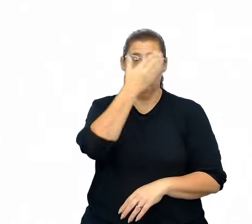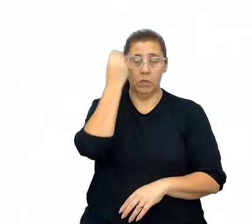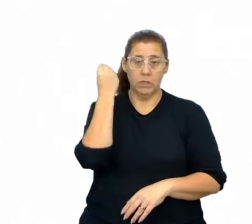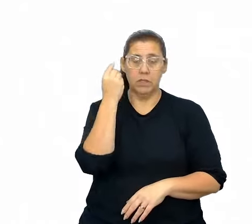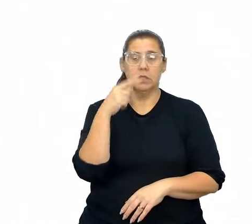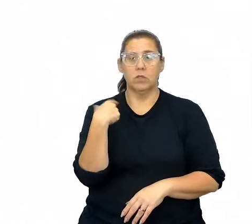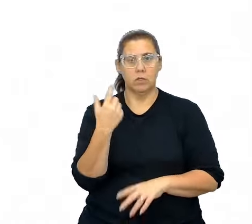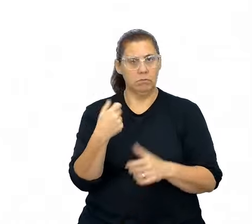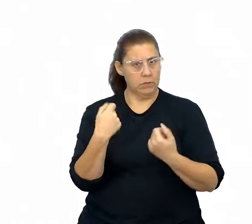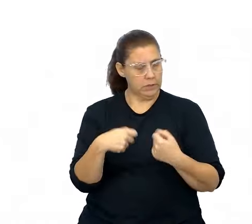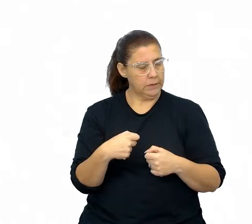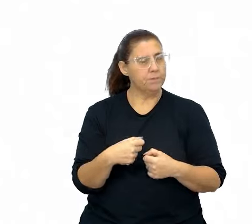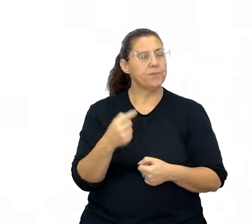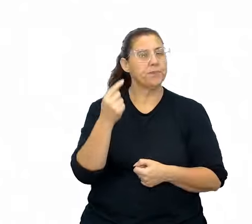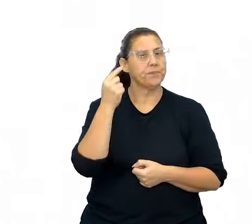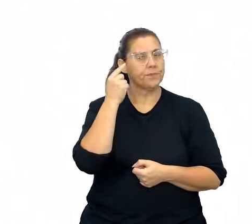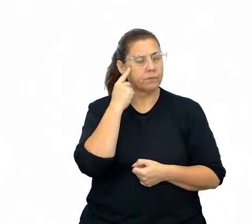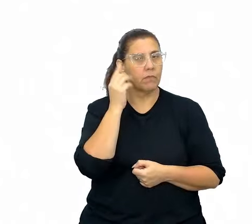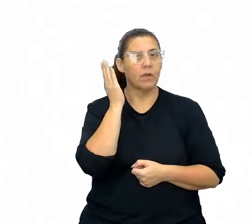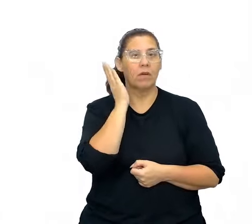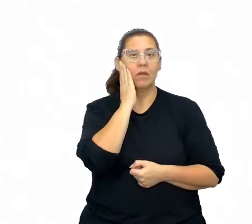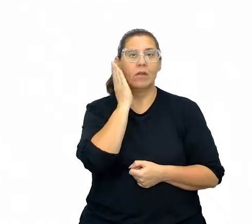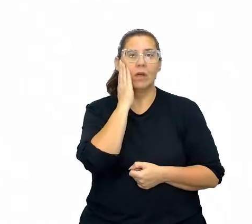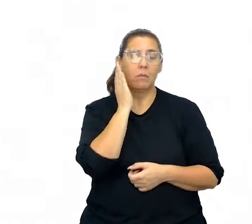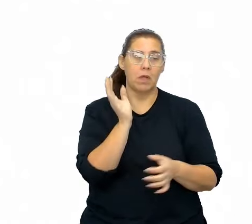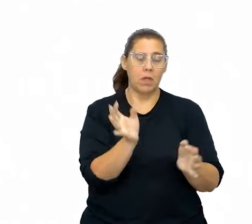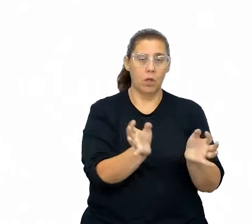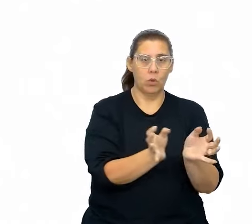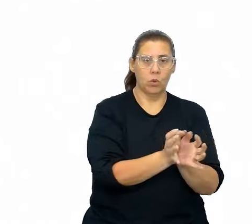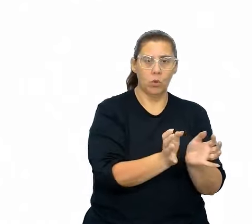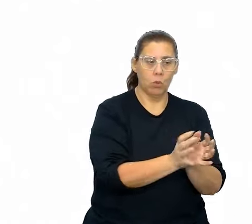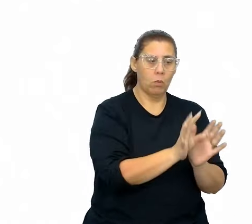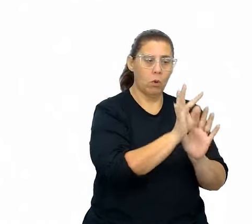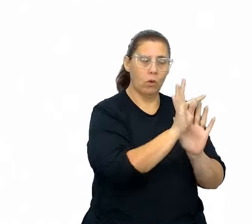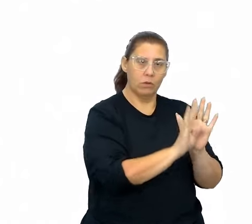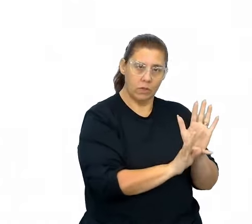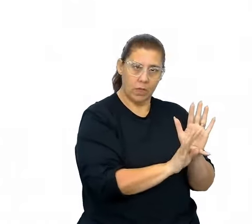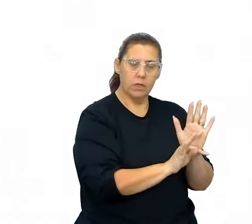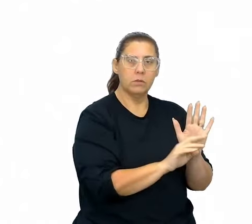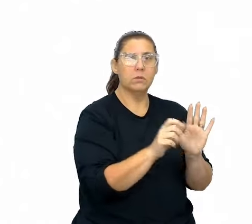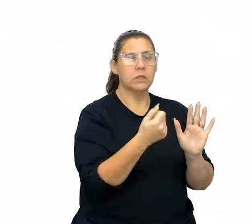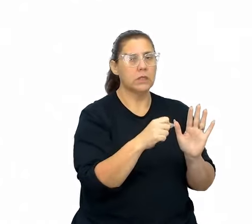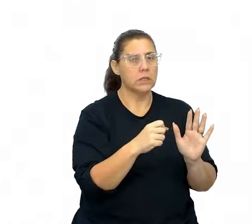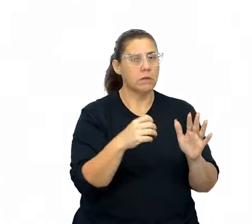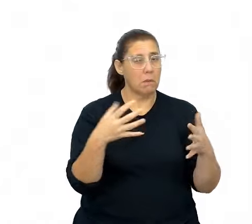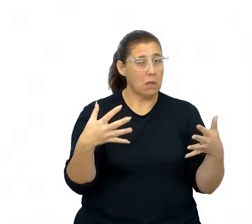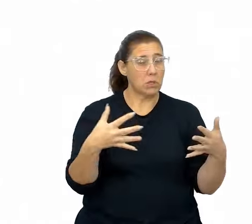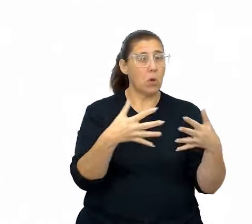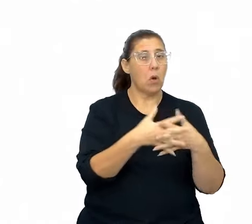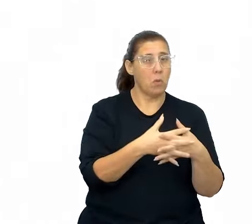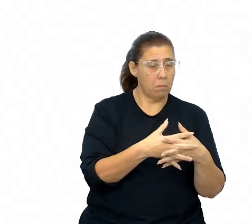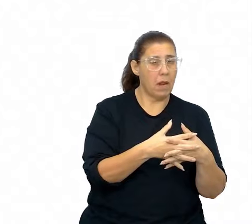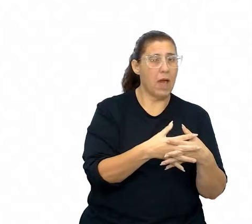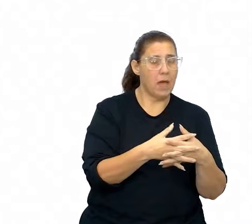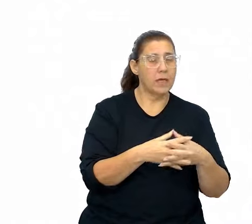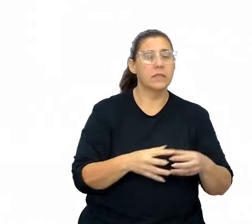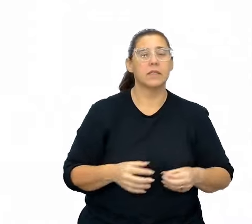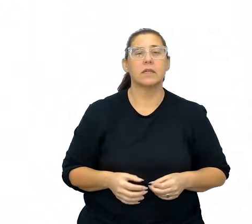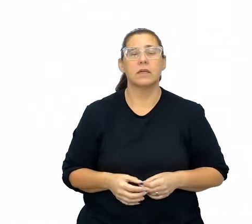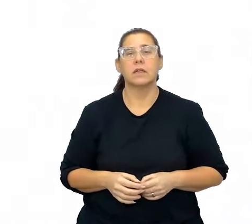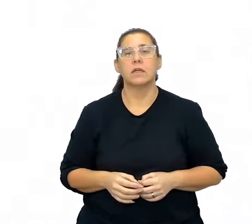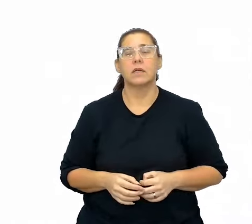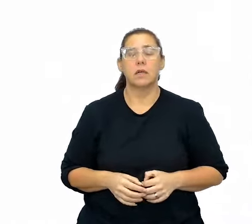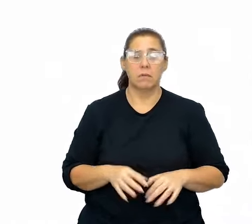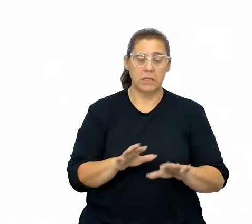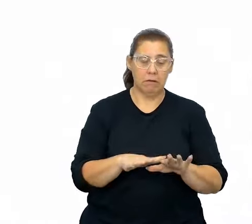que a gente precisa considerar os saberes da turma. O texto precisa ter uma complexidade possível